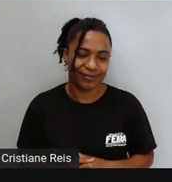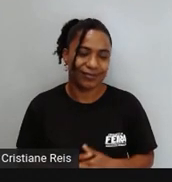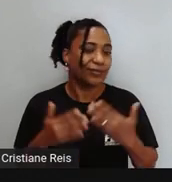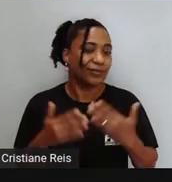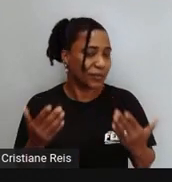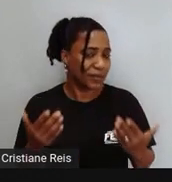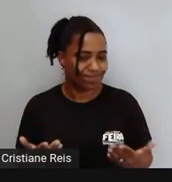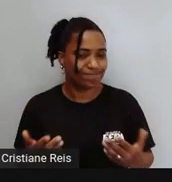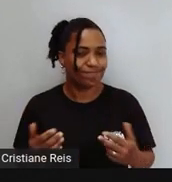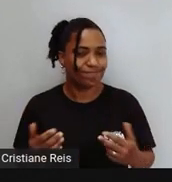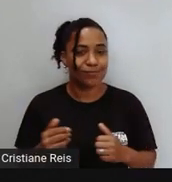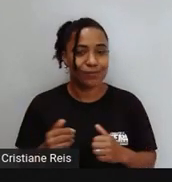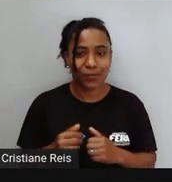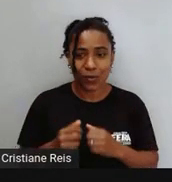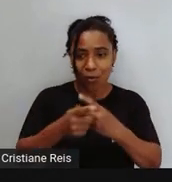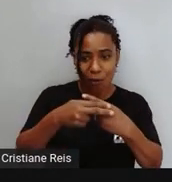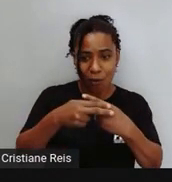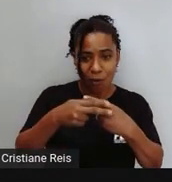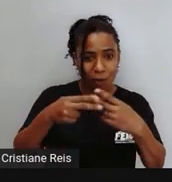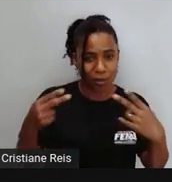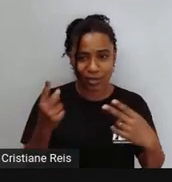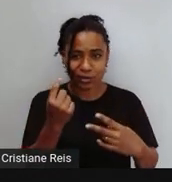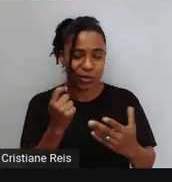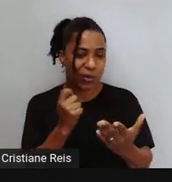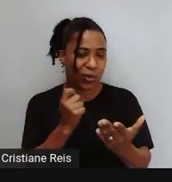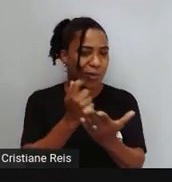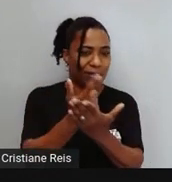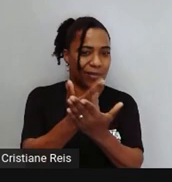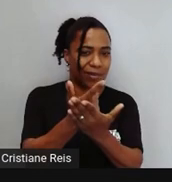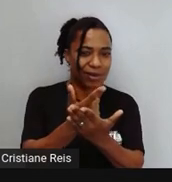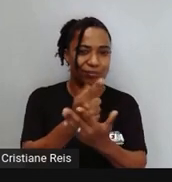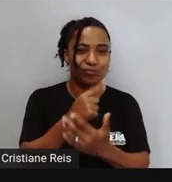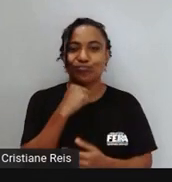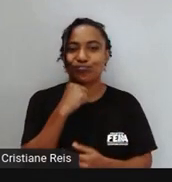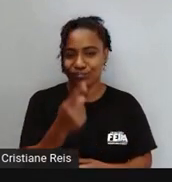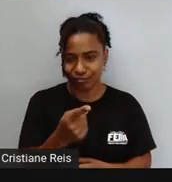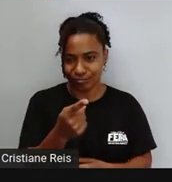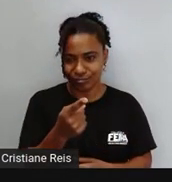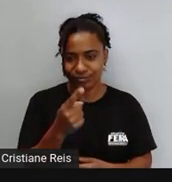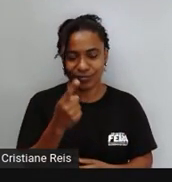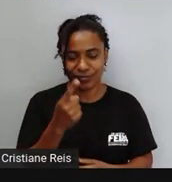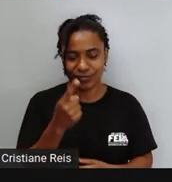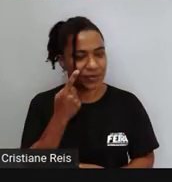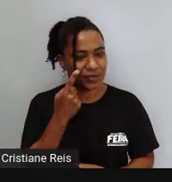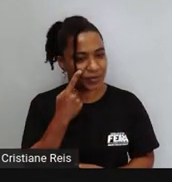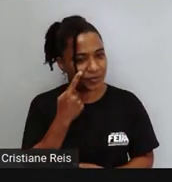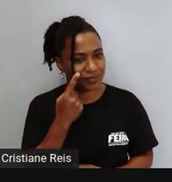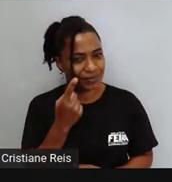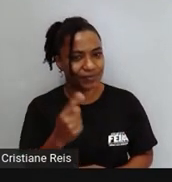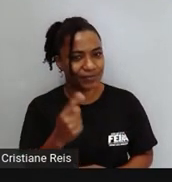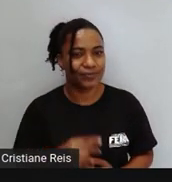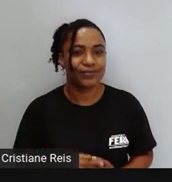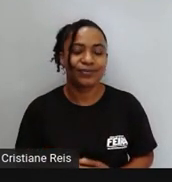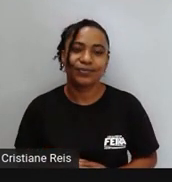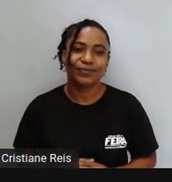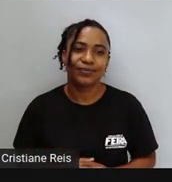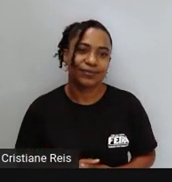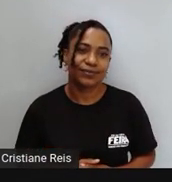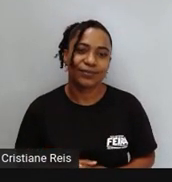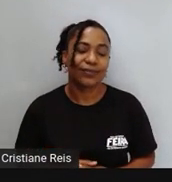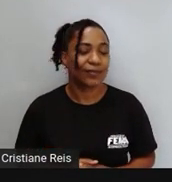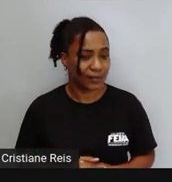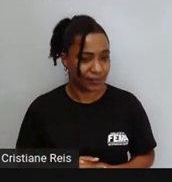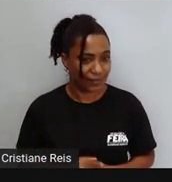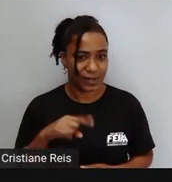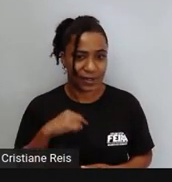muitas coisas que o dinheiro não pode comprar. Ok? So, e agora que nós falamos muito